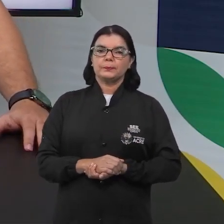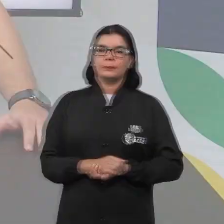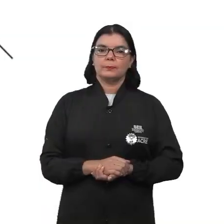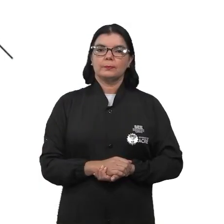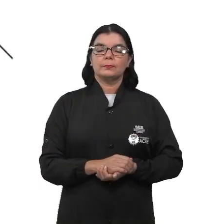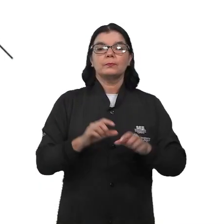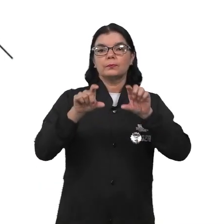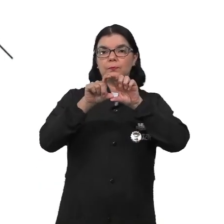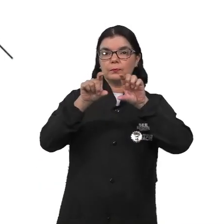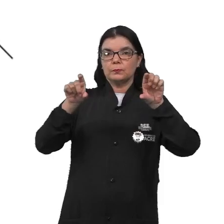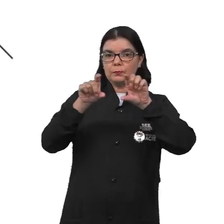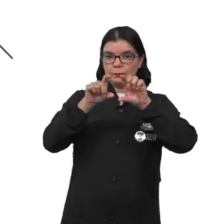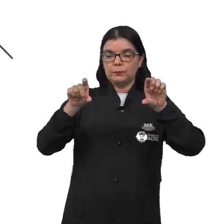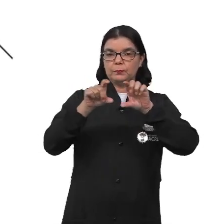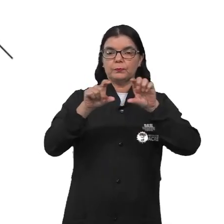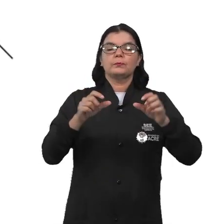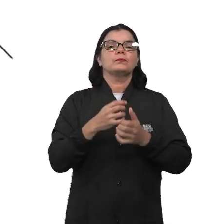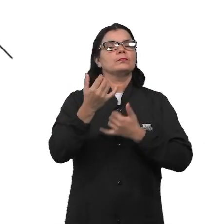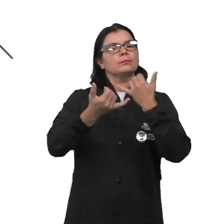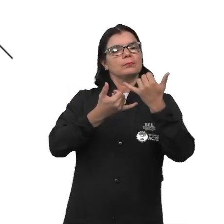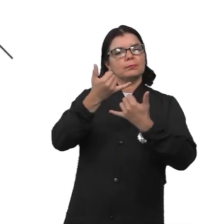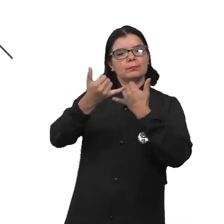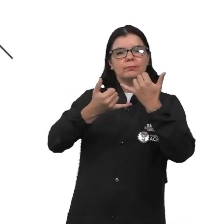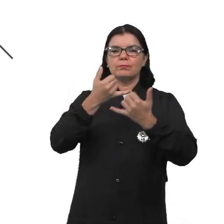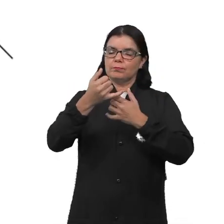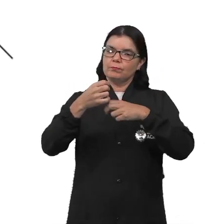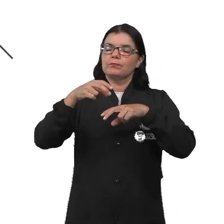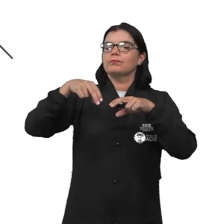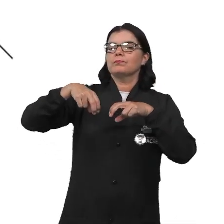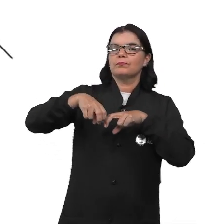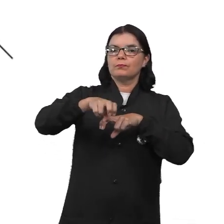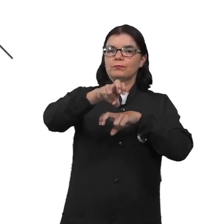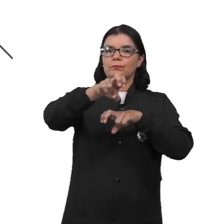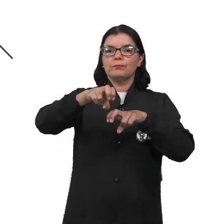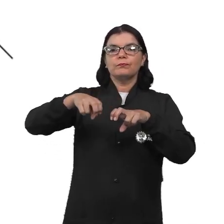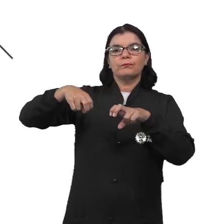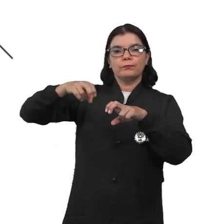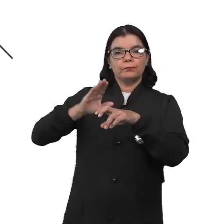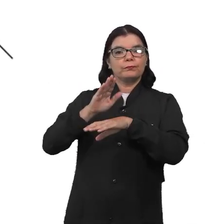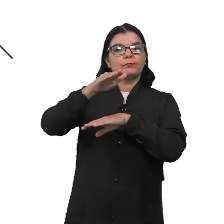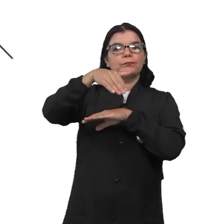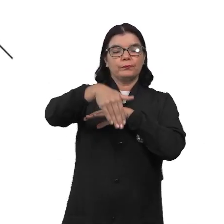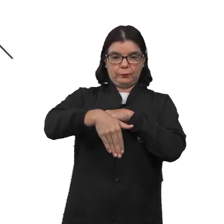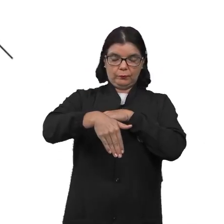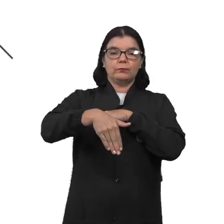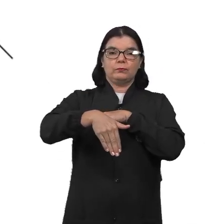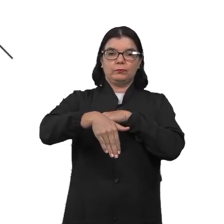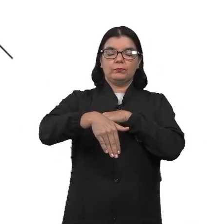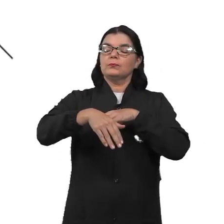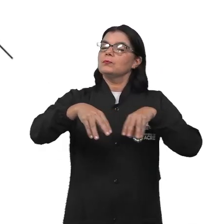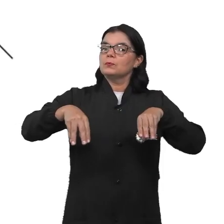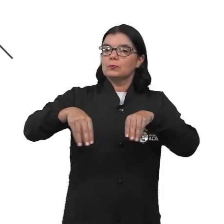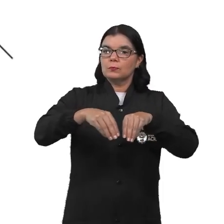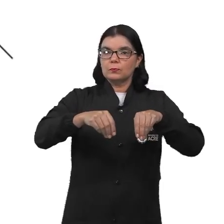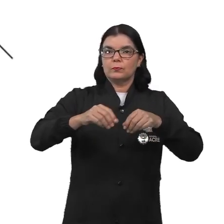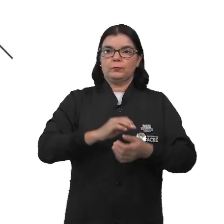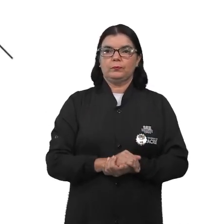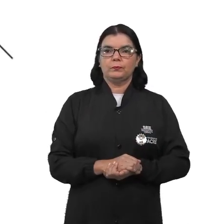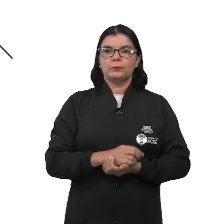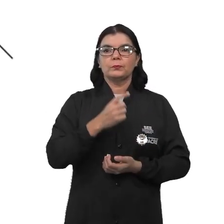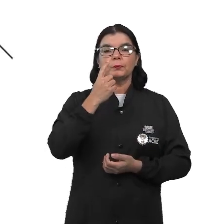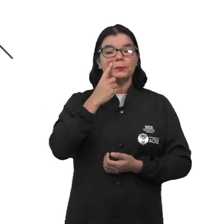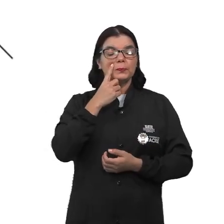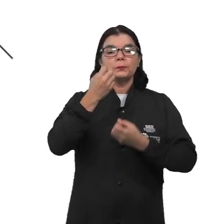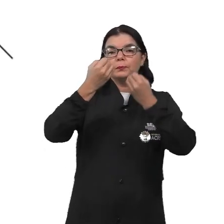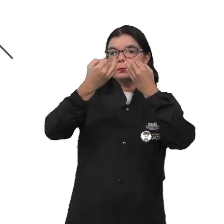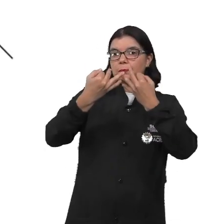Na tirinha, Calvin se divertia em um balanço antes de saltar-se dele e cair ao chão. Em sua